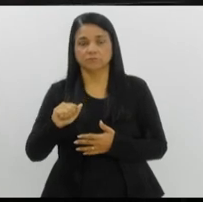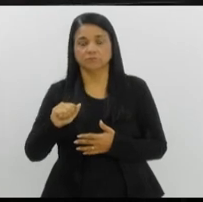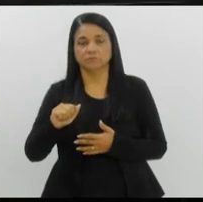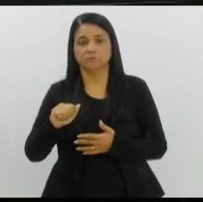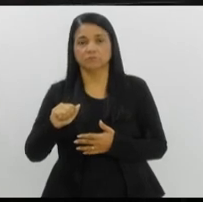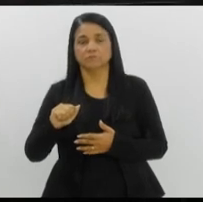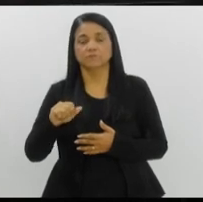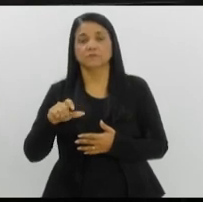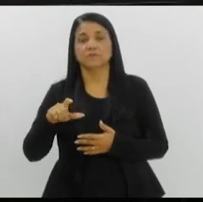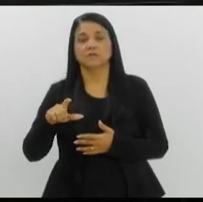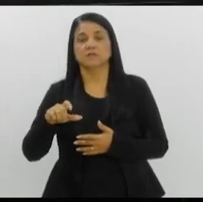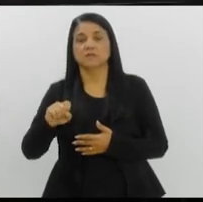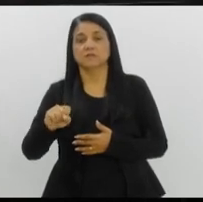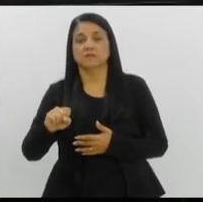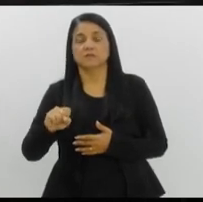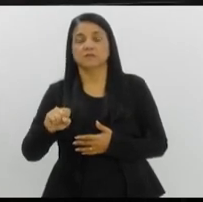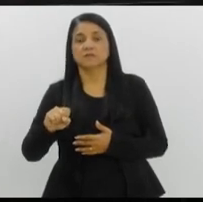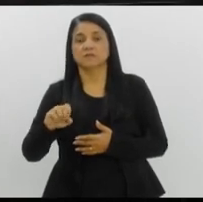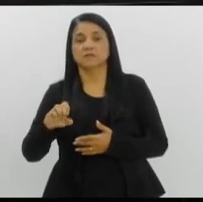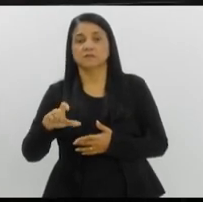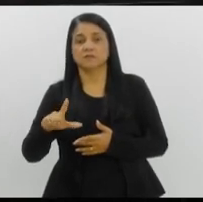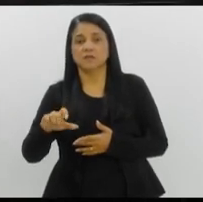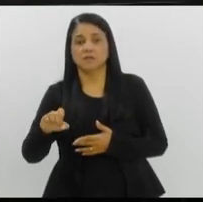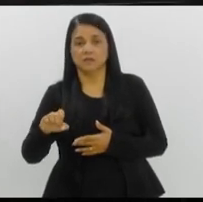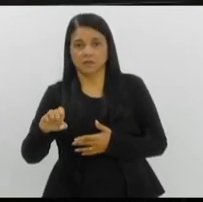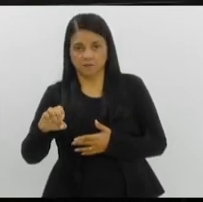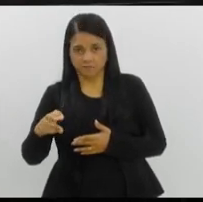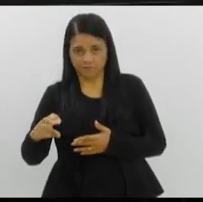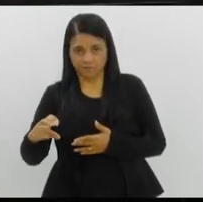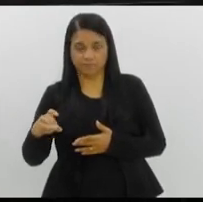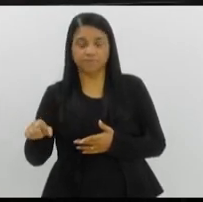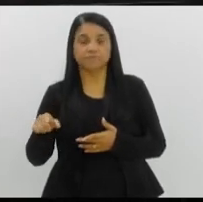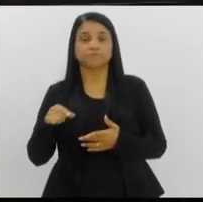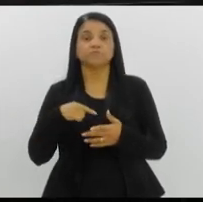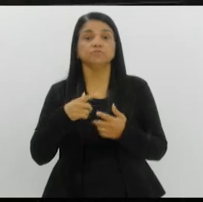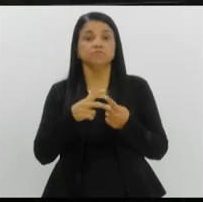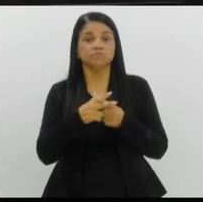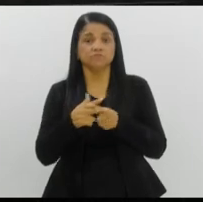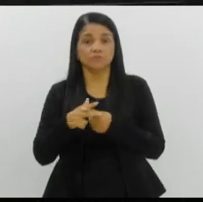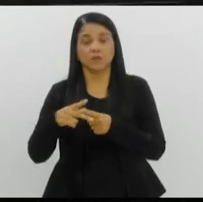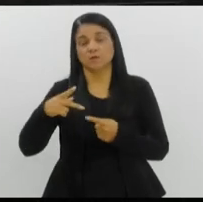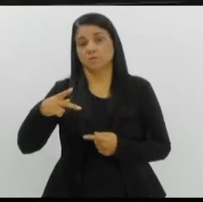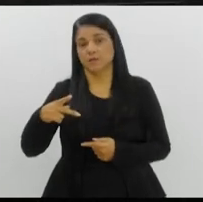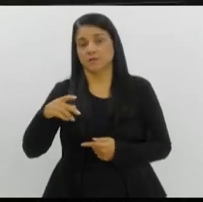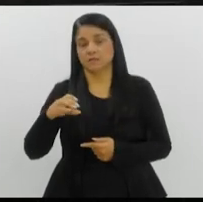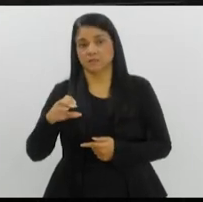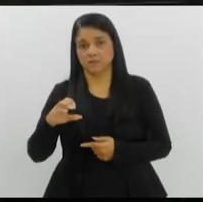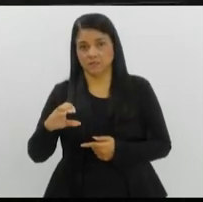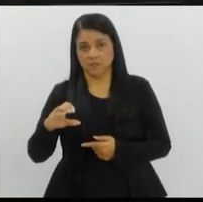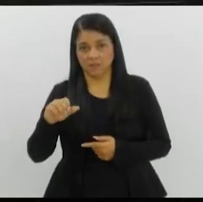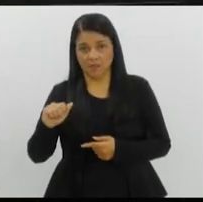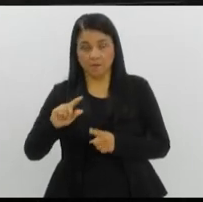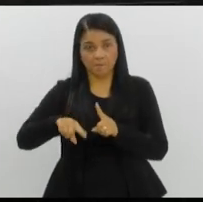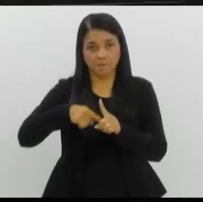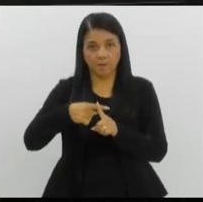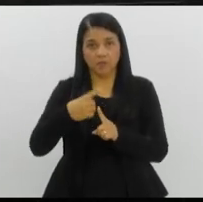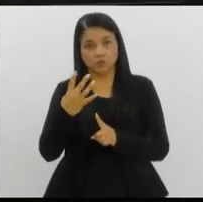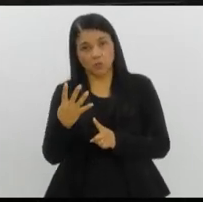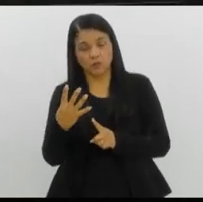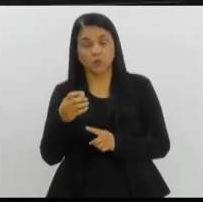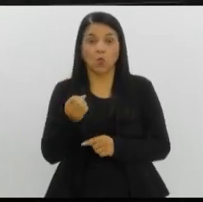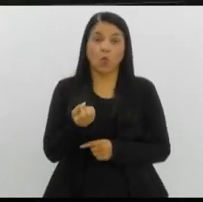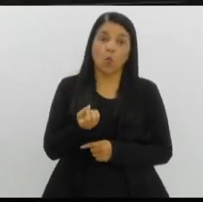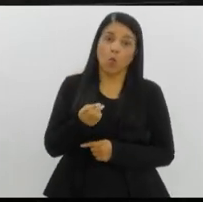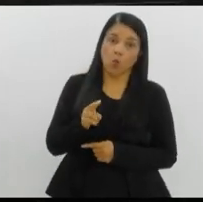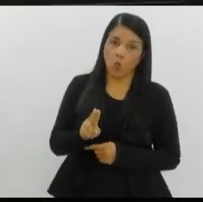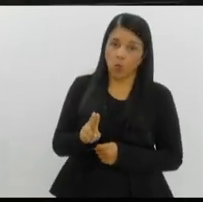Takimoto? Que a correção monetária, sei lá, pelo IPCA mais 4, ou taxa Selic, o